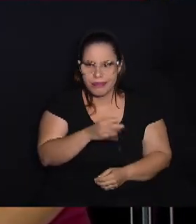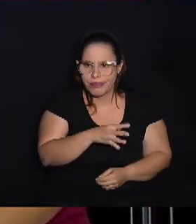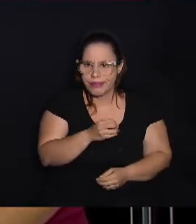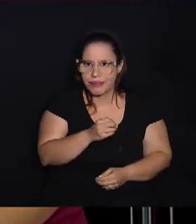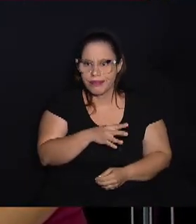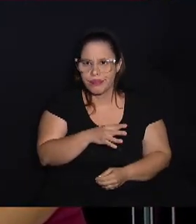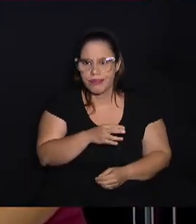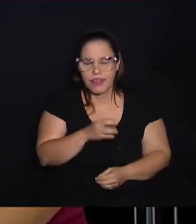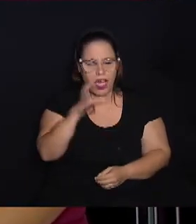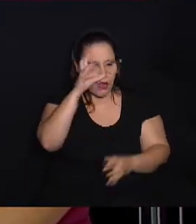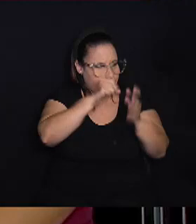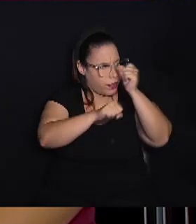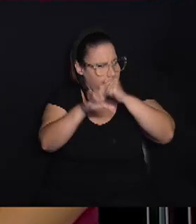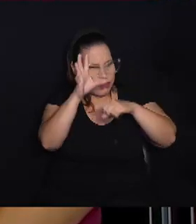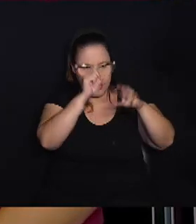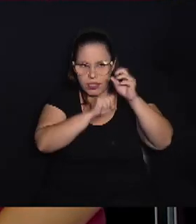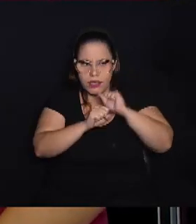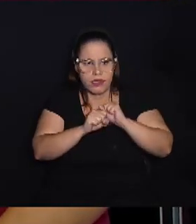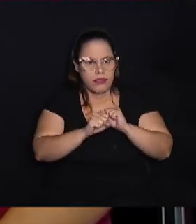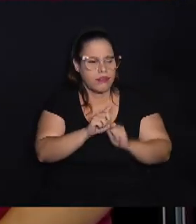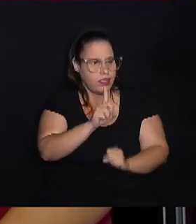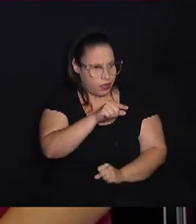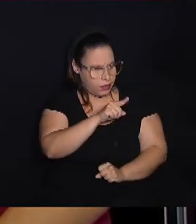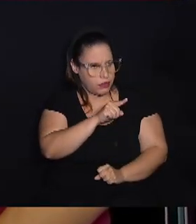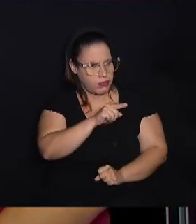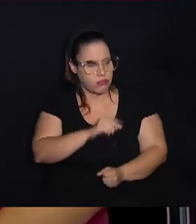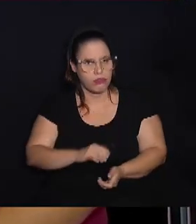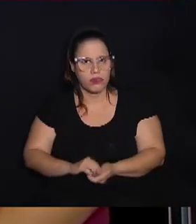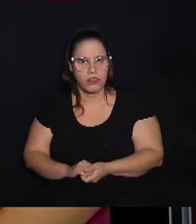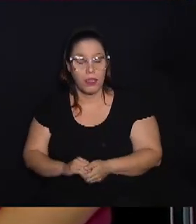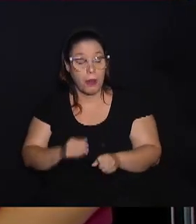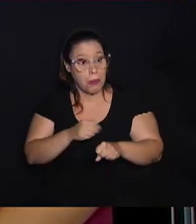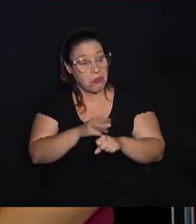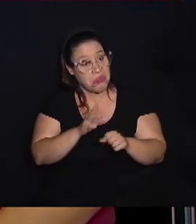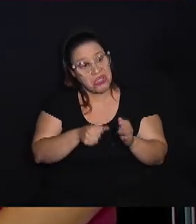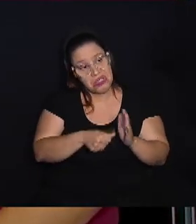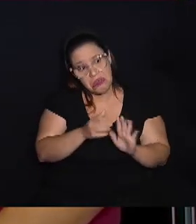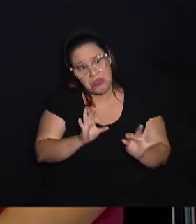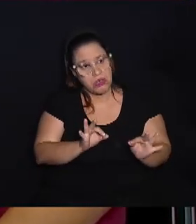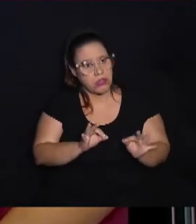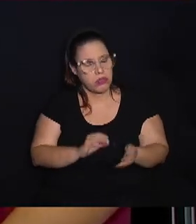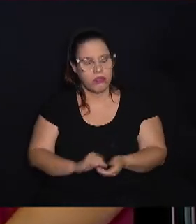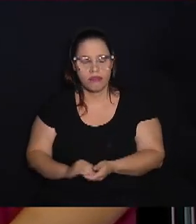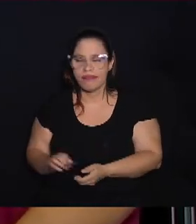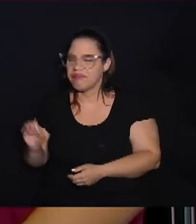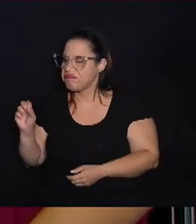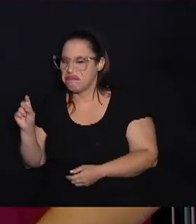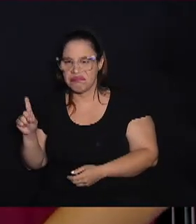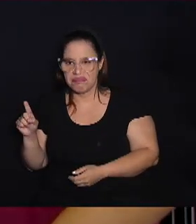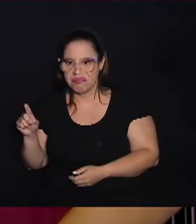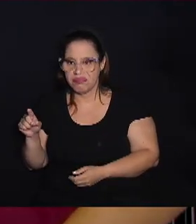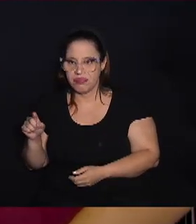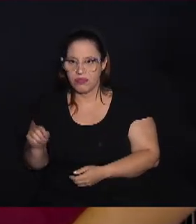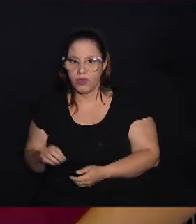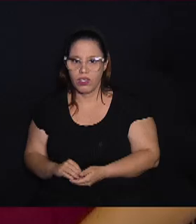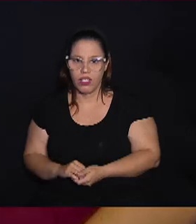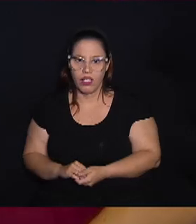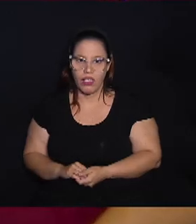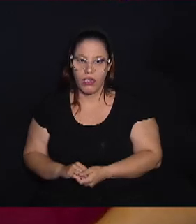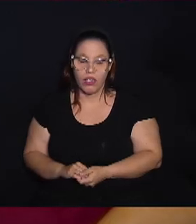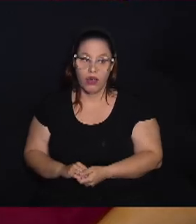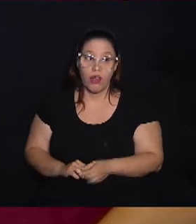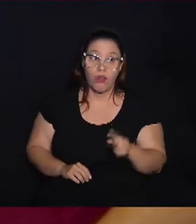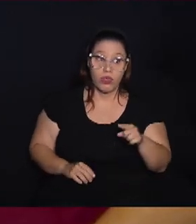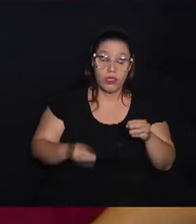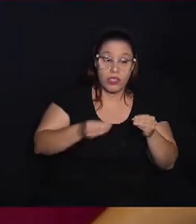aí, aprender, né? E é isso, né? Mais alguma coisa? Eu acho que é isso. Você indicaria a profissão para quem